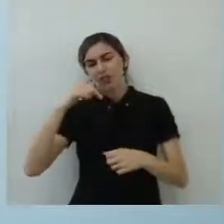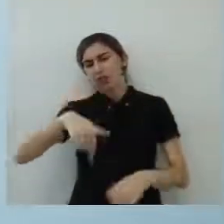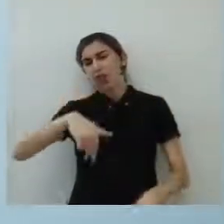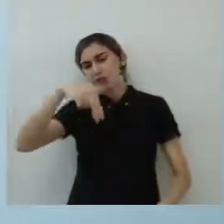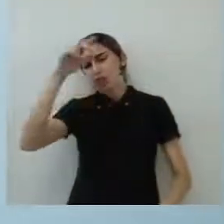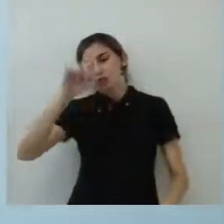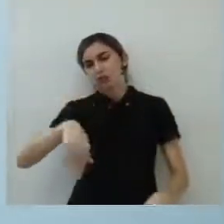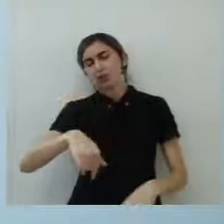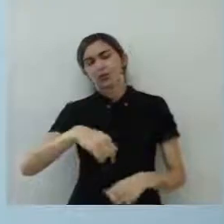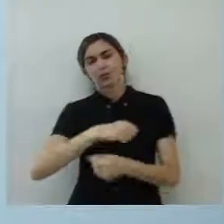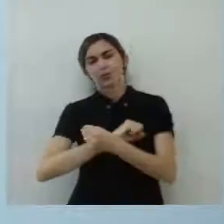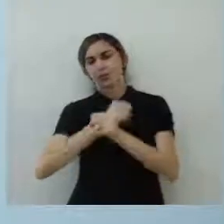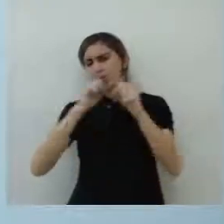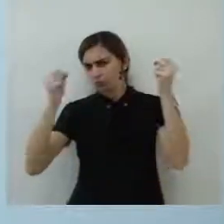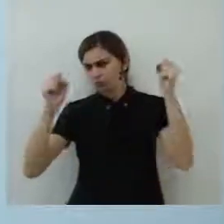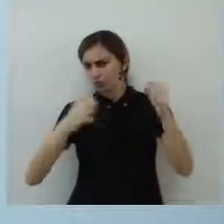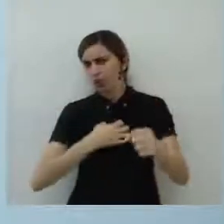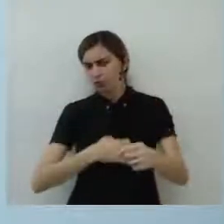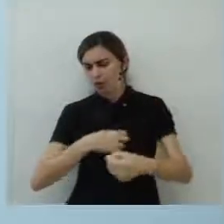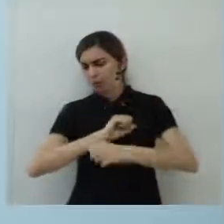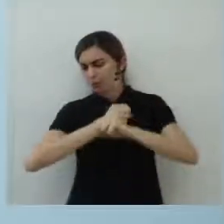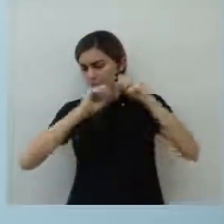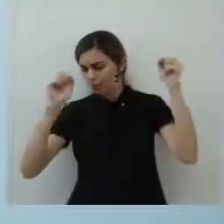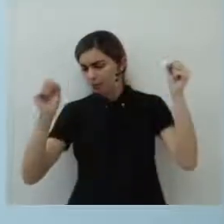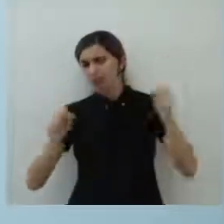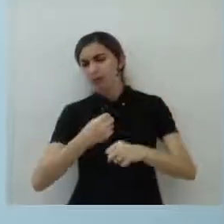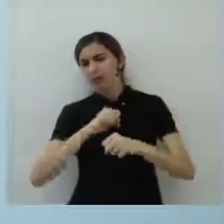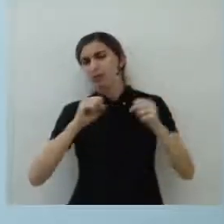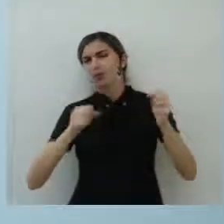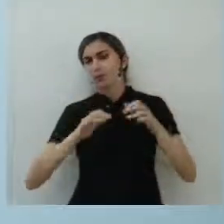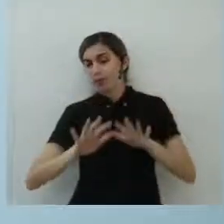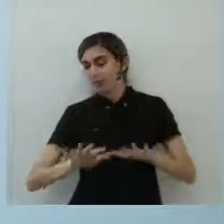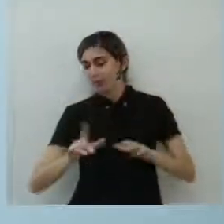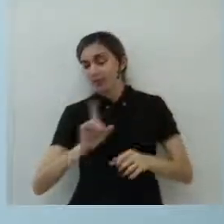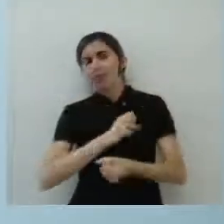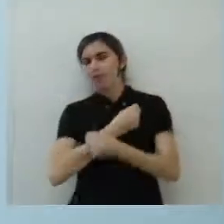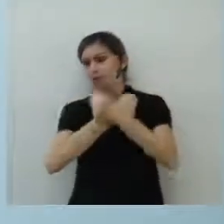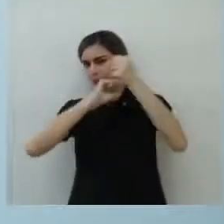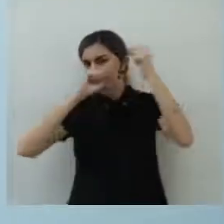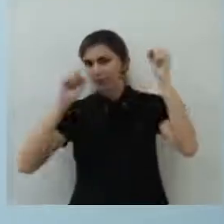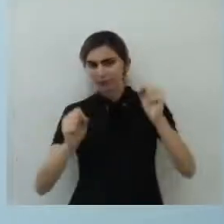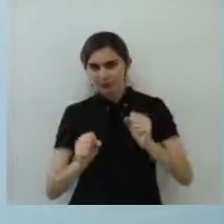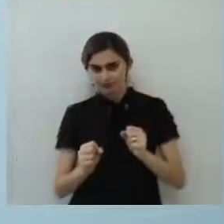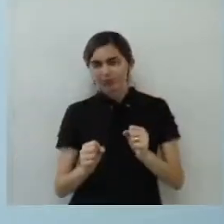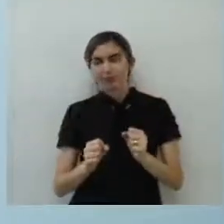Nordeste, Chacrinha era brabo, viu? Brabo. Ele cabra era muito da bravo. peste. Era um cabra da